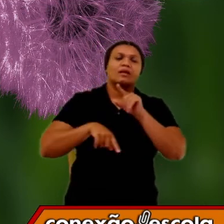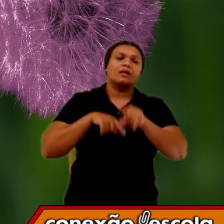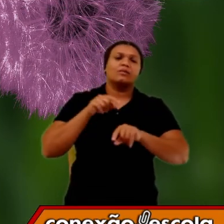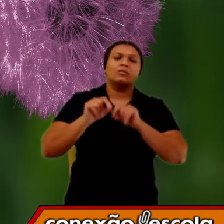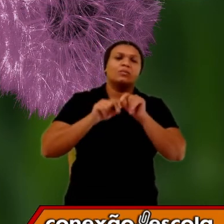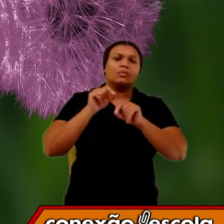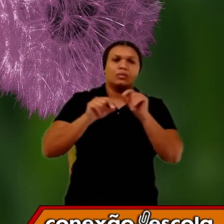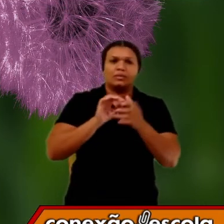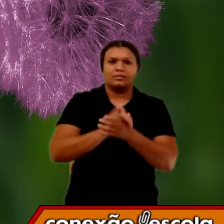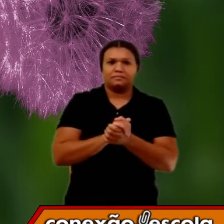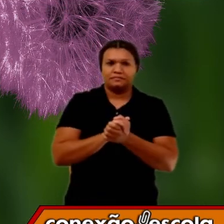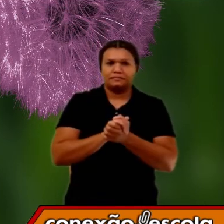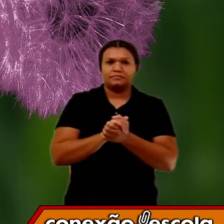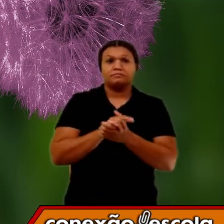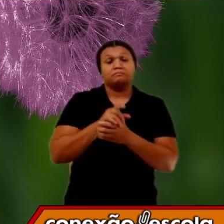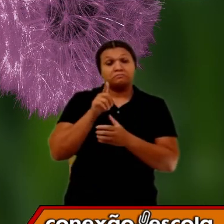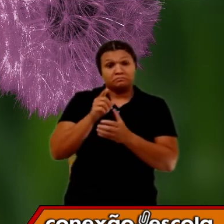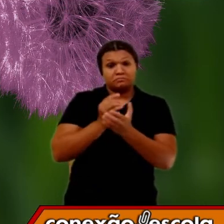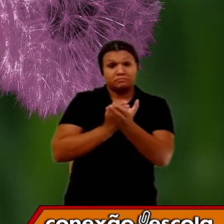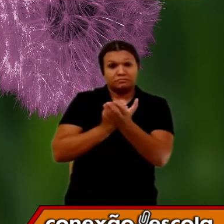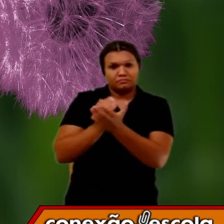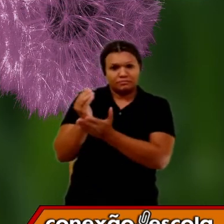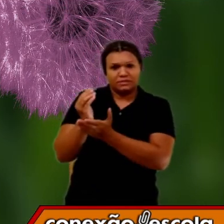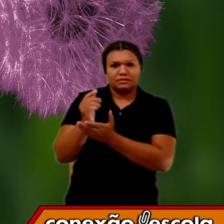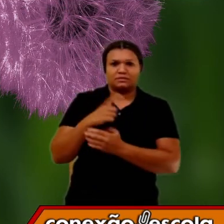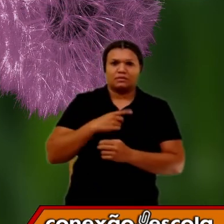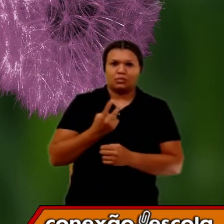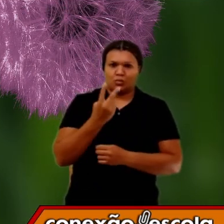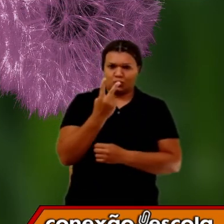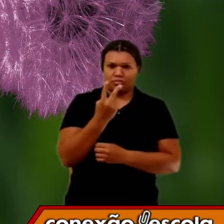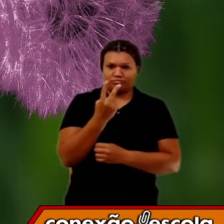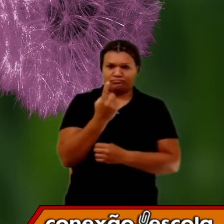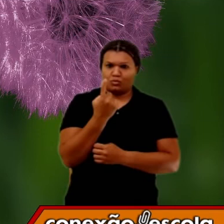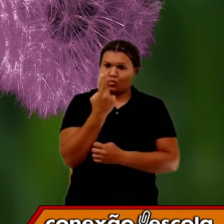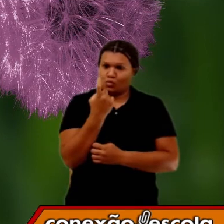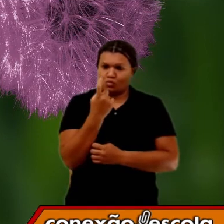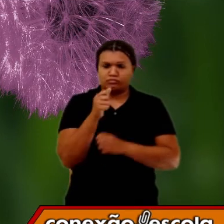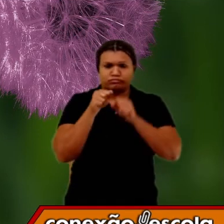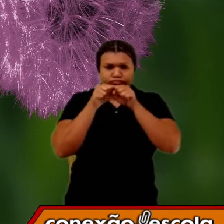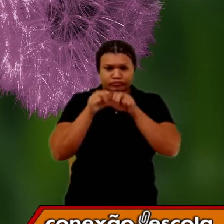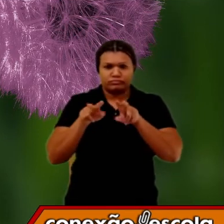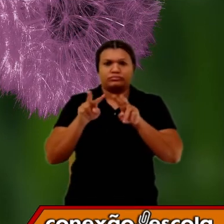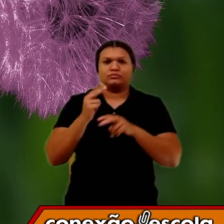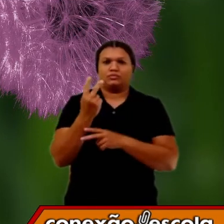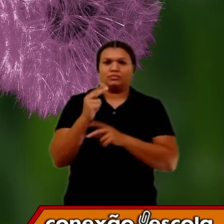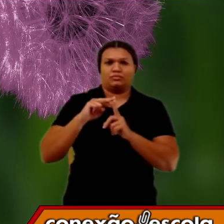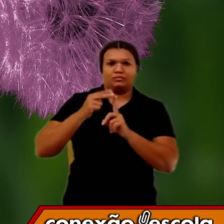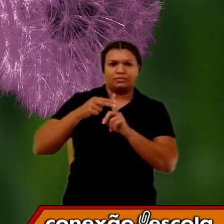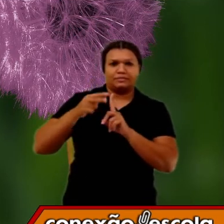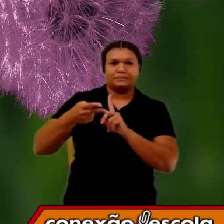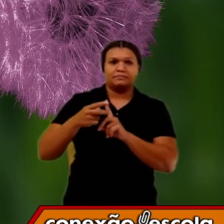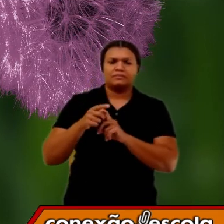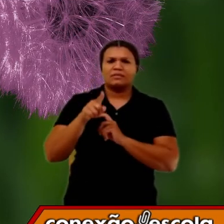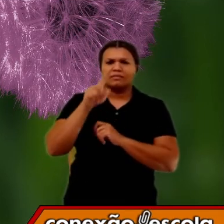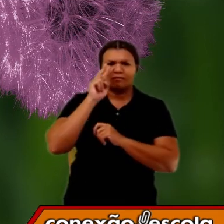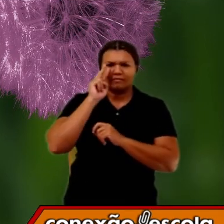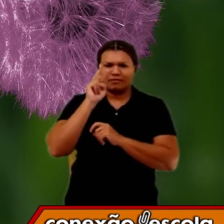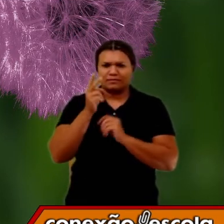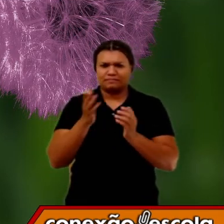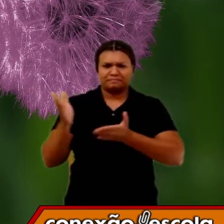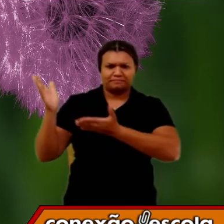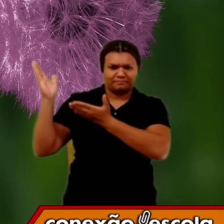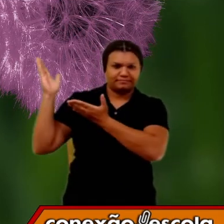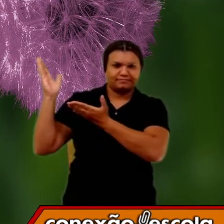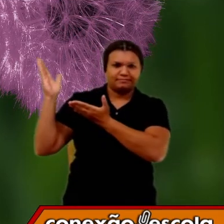indivíduo também dá origem a 2. Se eu pego esse animalzinho aí, chamado planária, e parto ela no